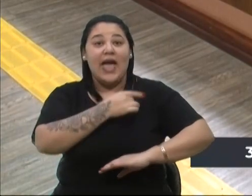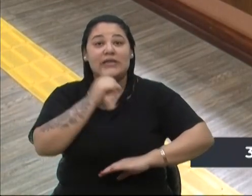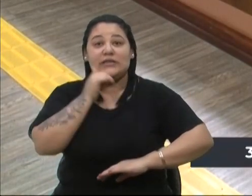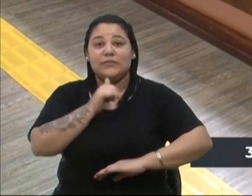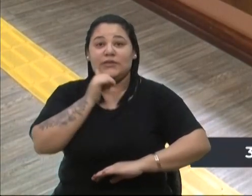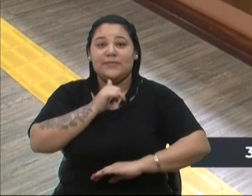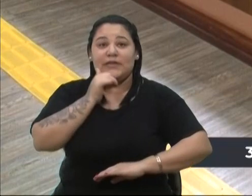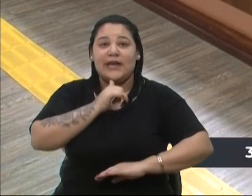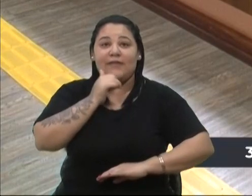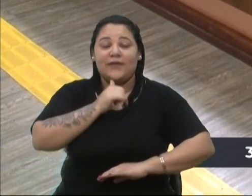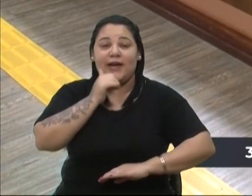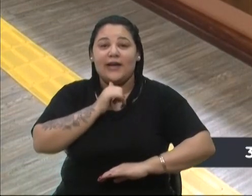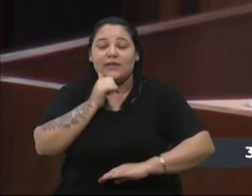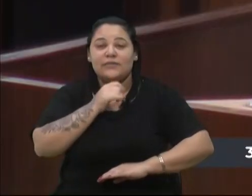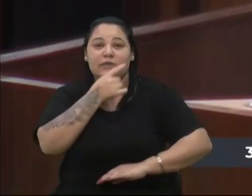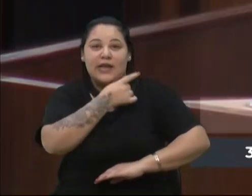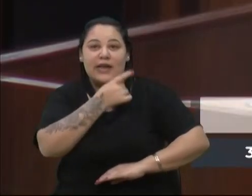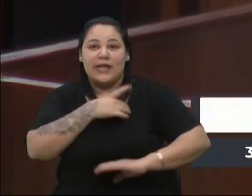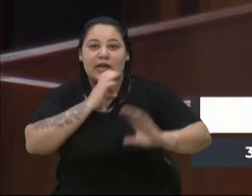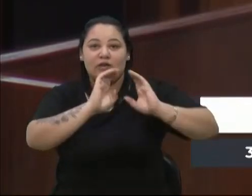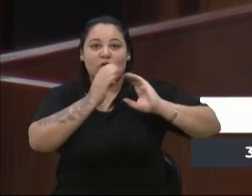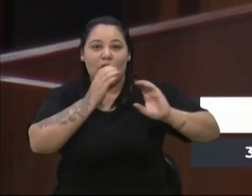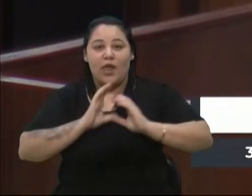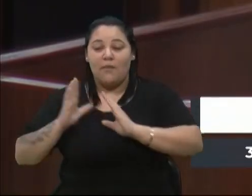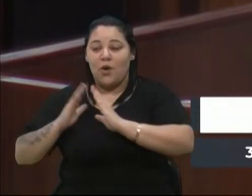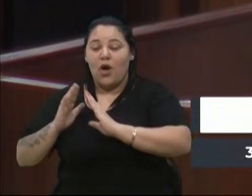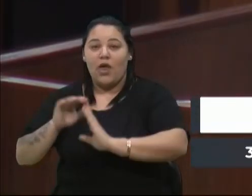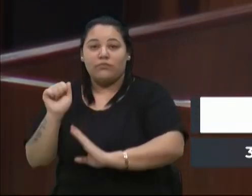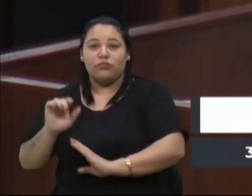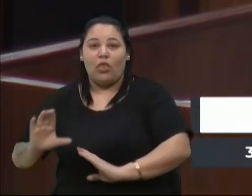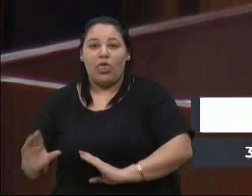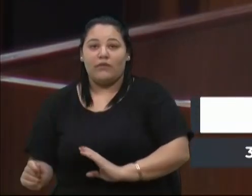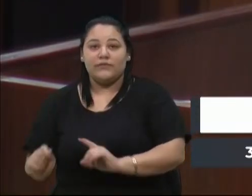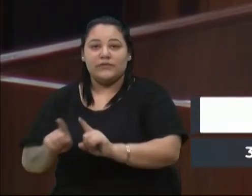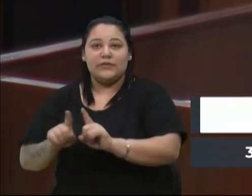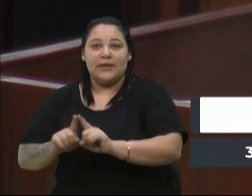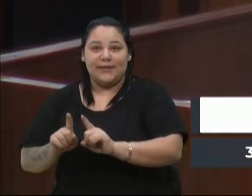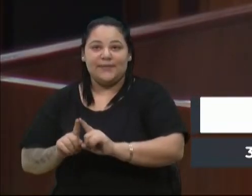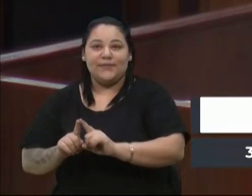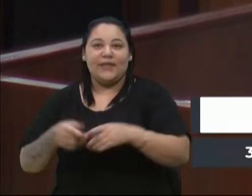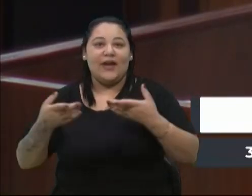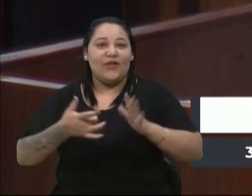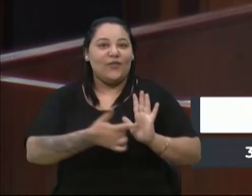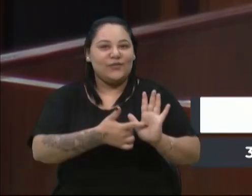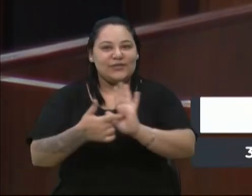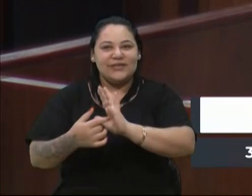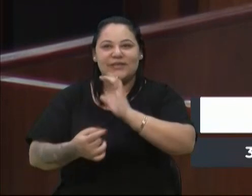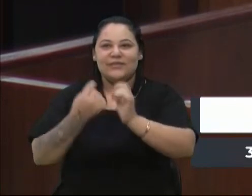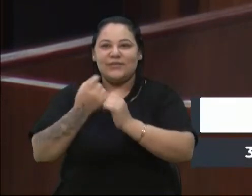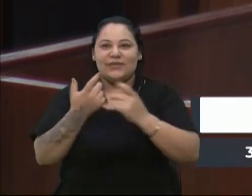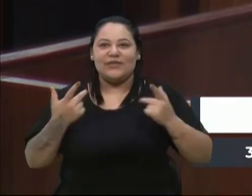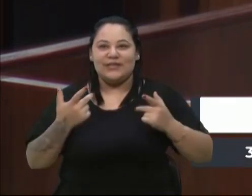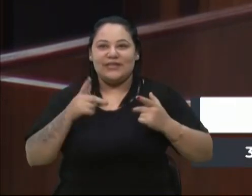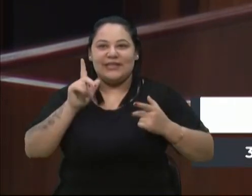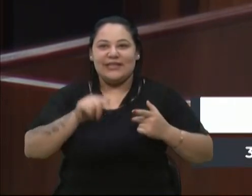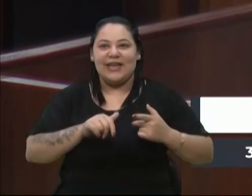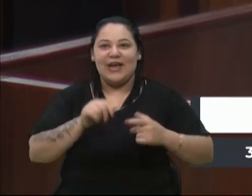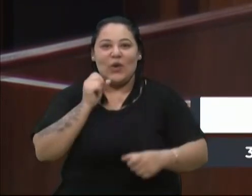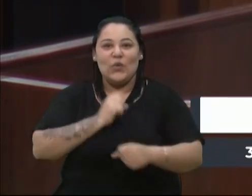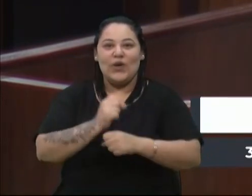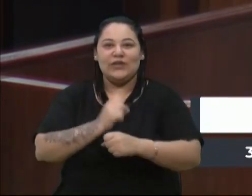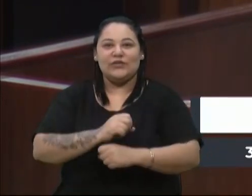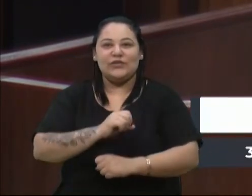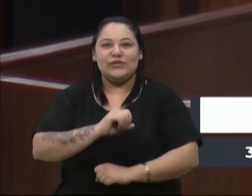natal, e fizemos uma versão do espetáculo. Eu já vou anunciar uma coisa que é o ano jubilar dos 10 anos do